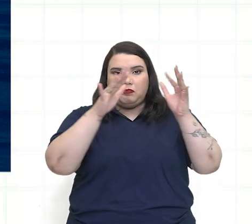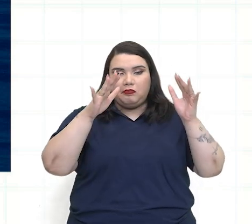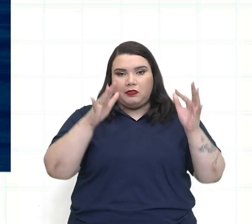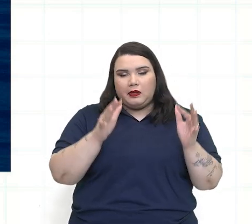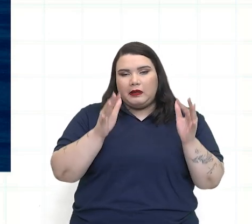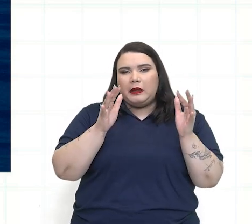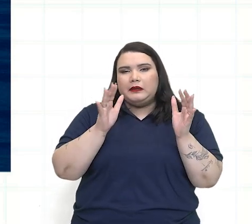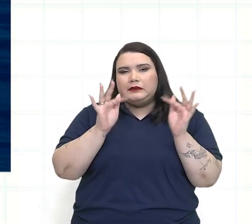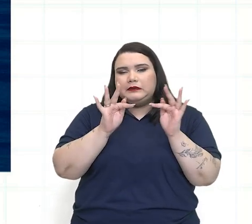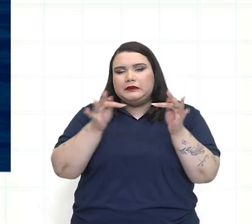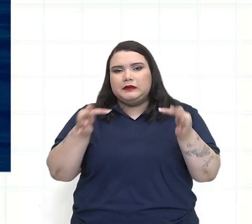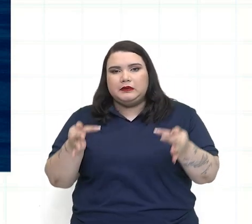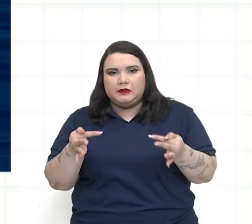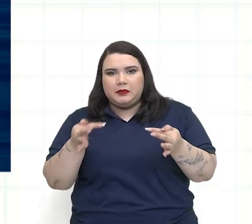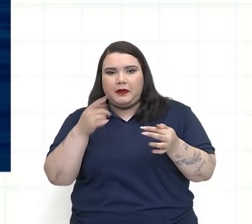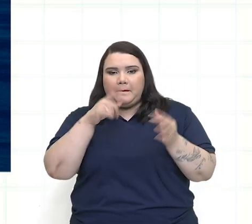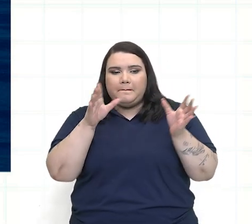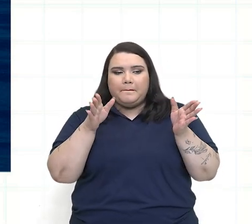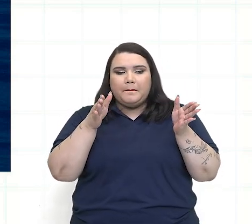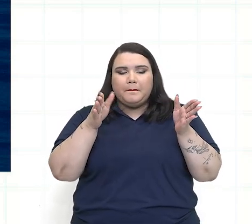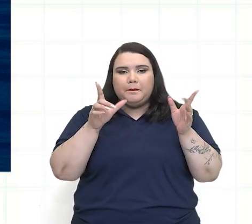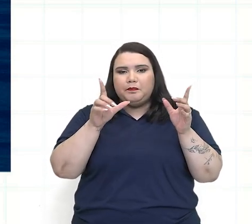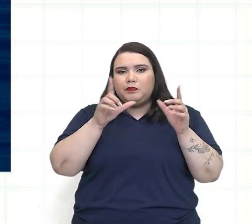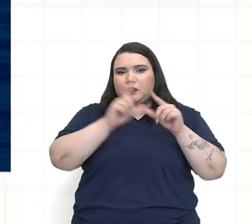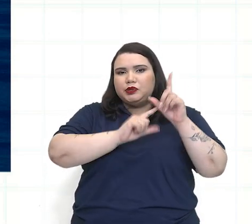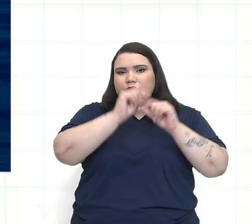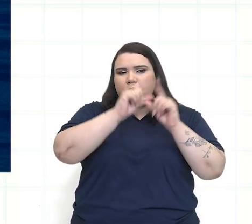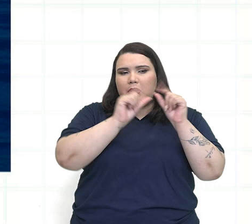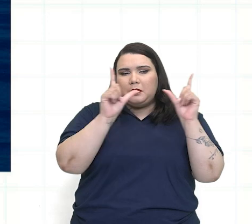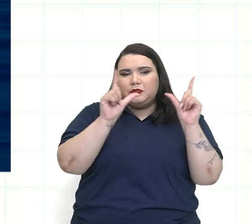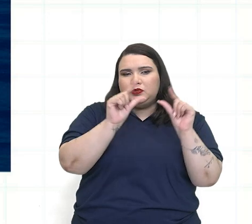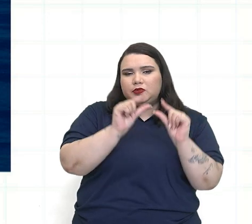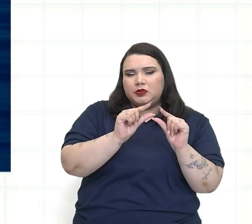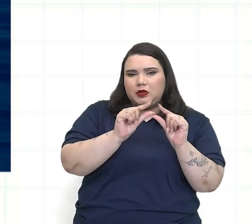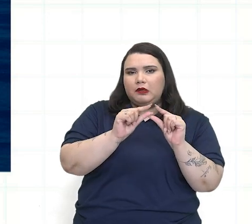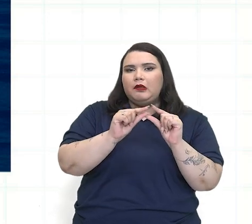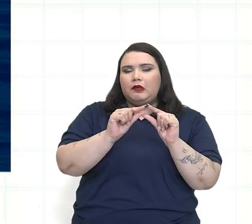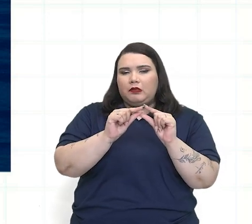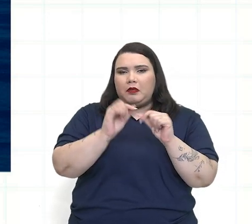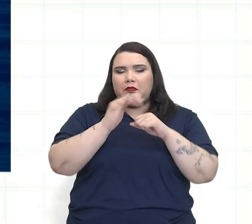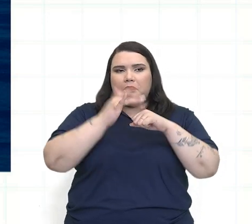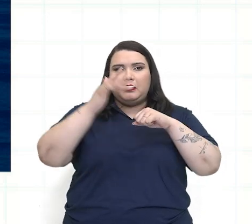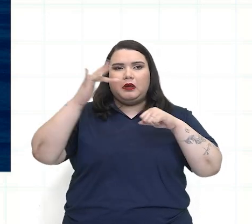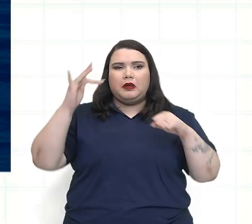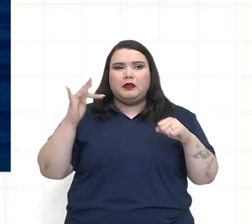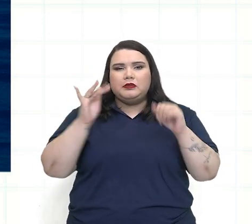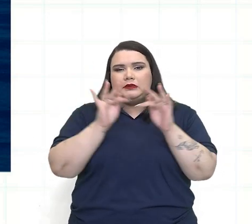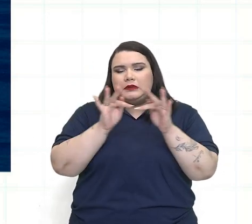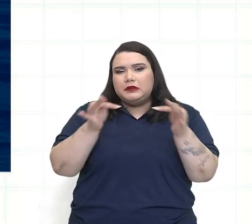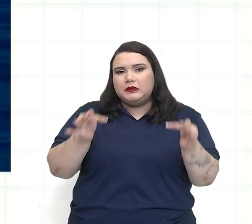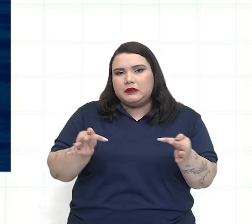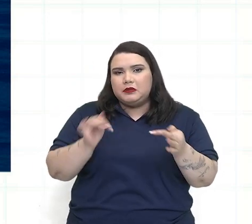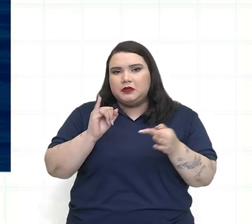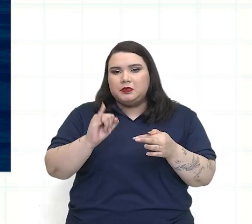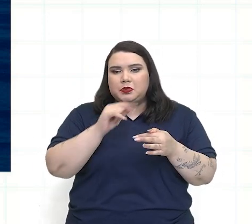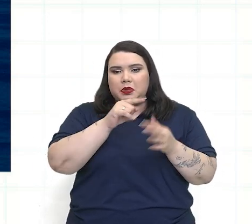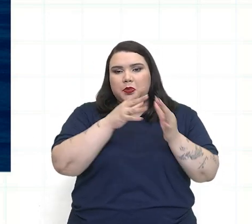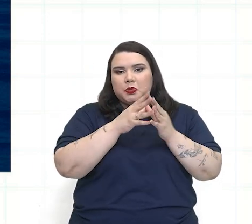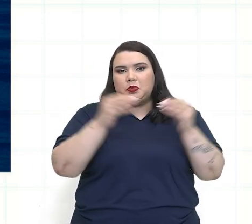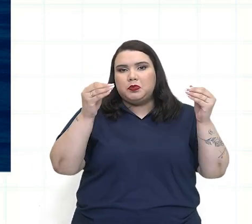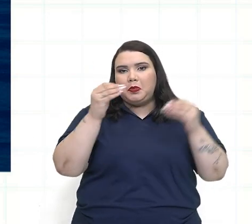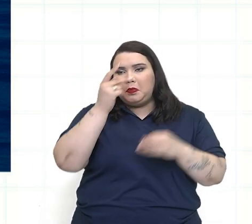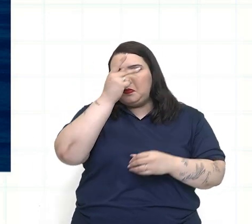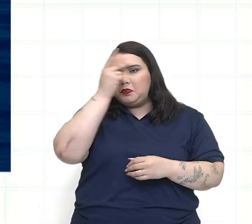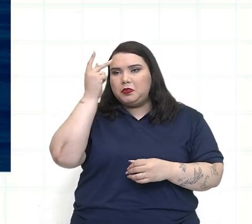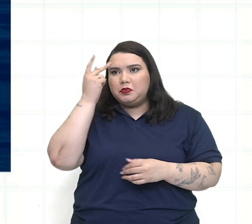numa janela. Ou seja, era uma estrela pequena com uma luz pequena, né? E se ela desaparecesse, ninguém iria dar